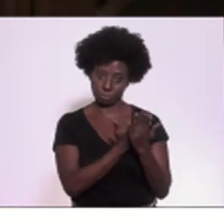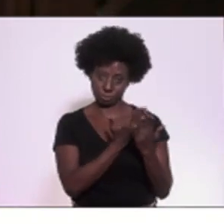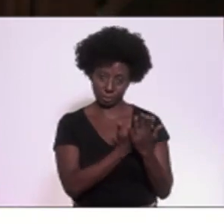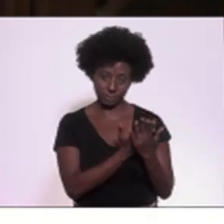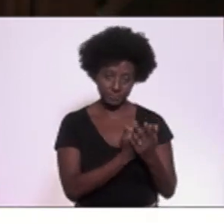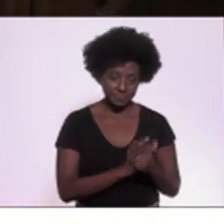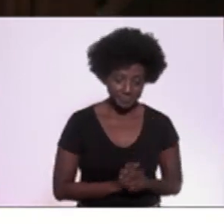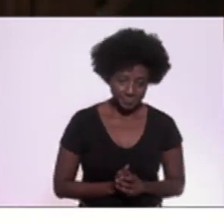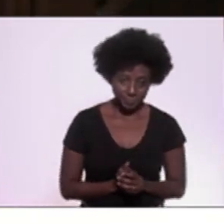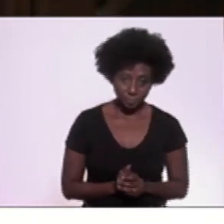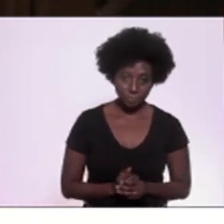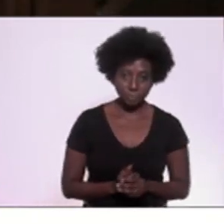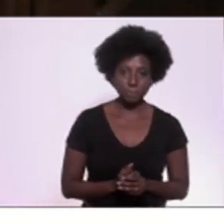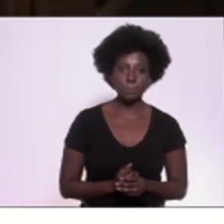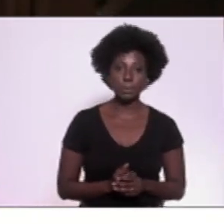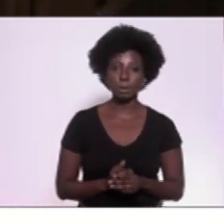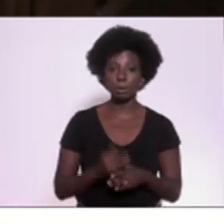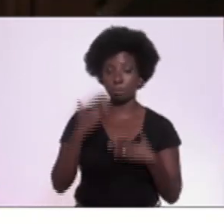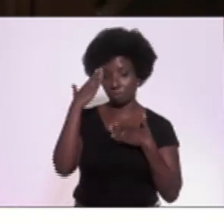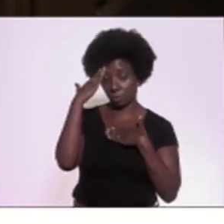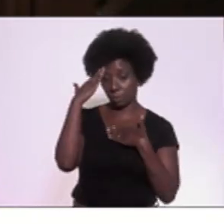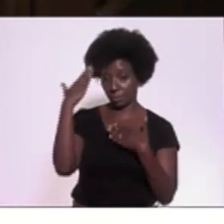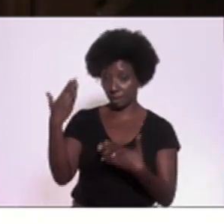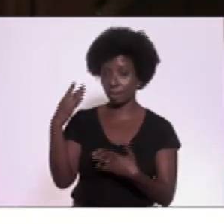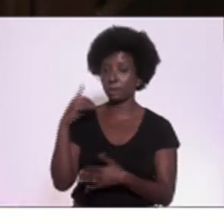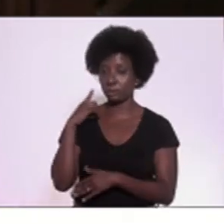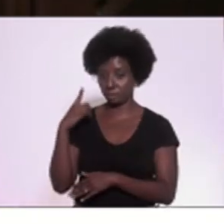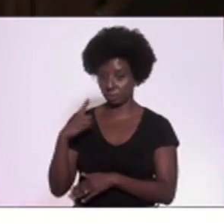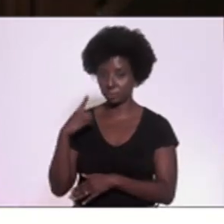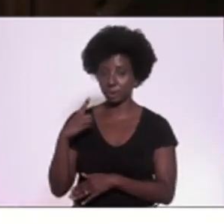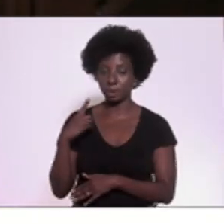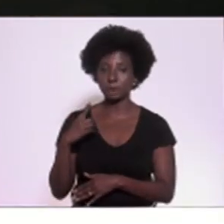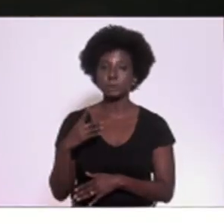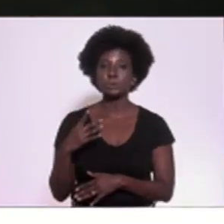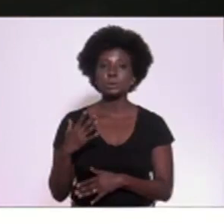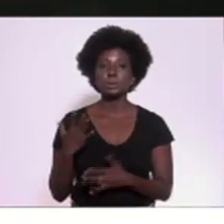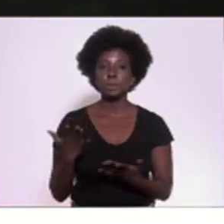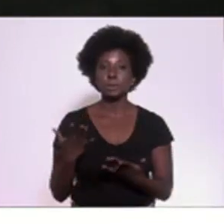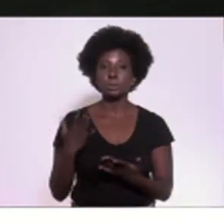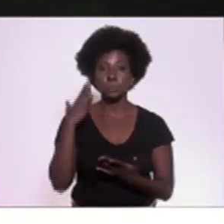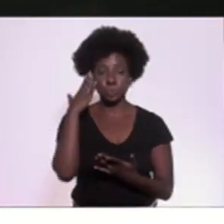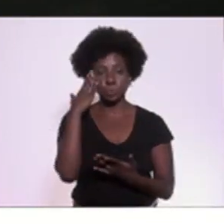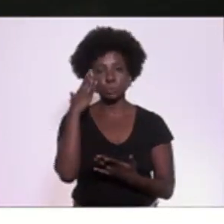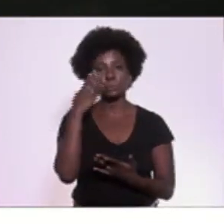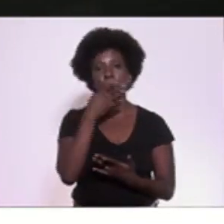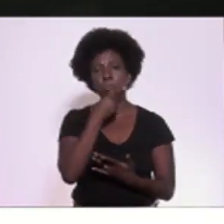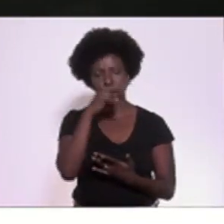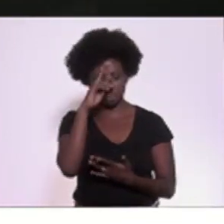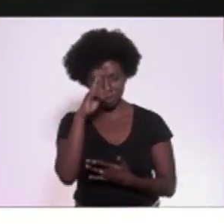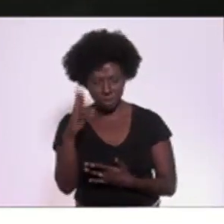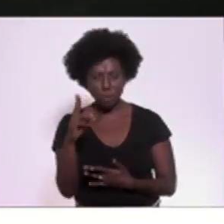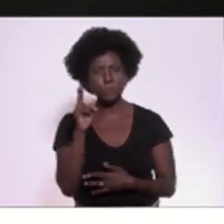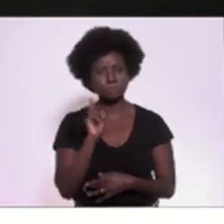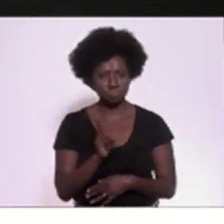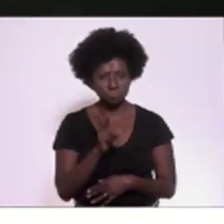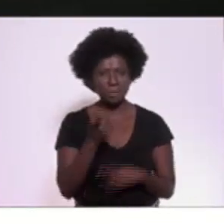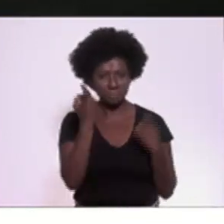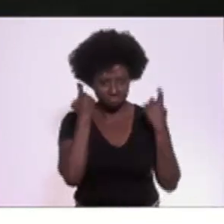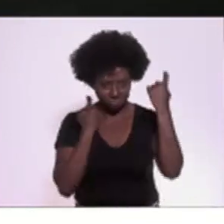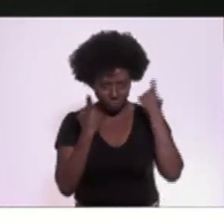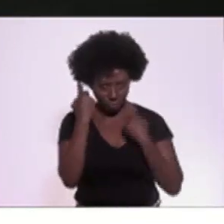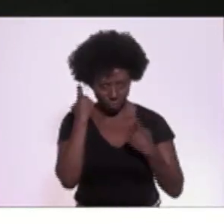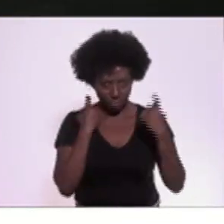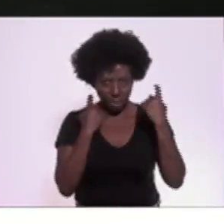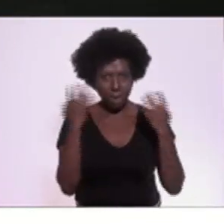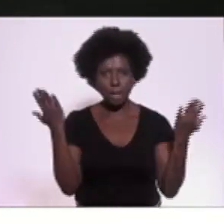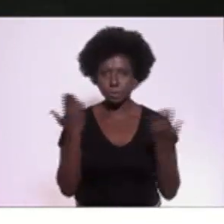Muito obrigada, deputado Valdeque Carneiro, o senhor que se preocupa com a educação, está sempre trazendo esse tema. A gente